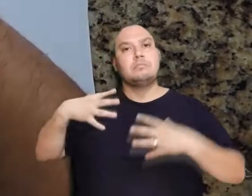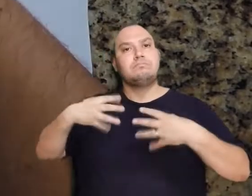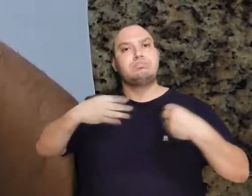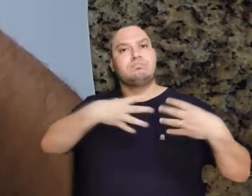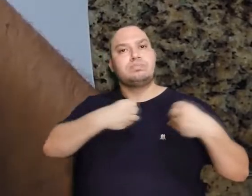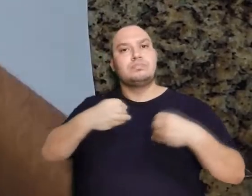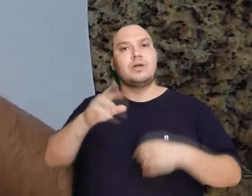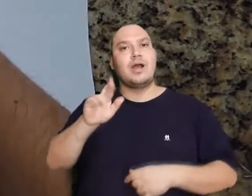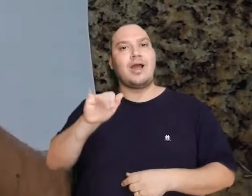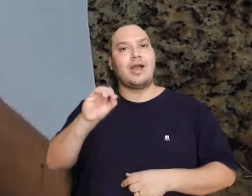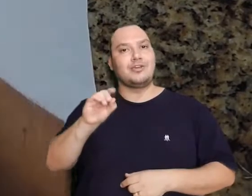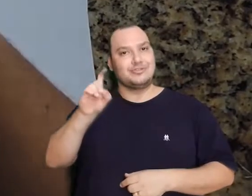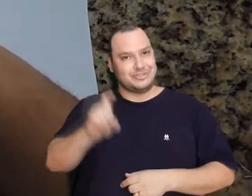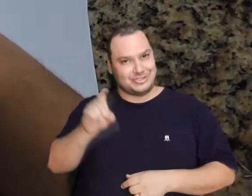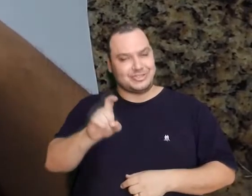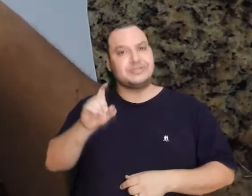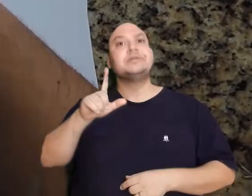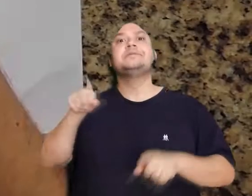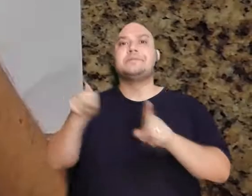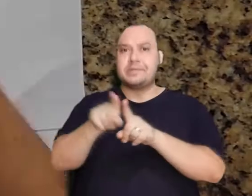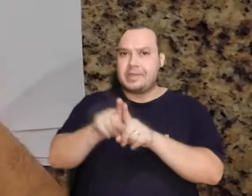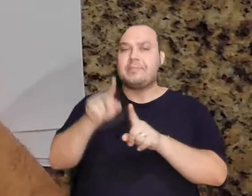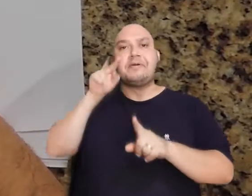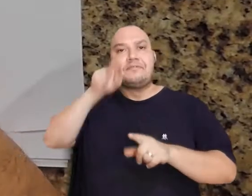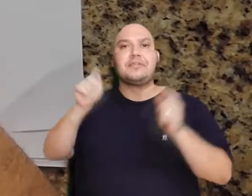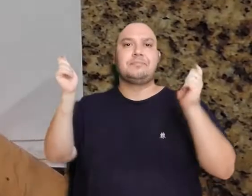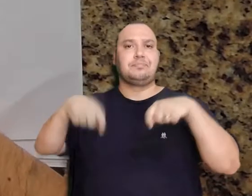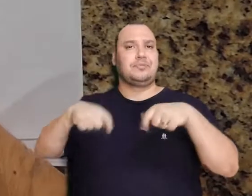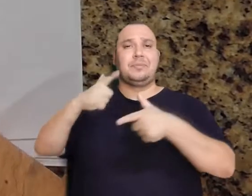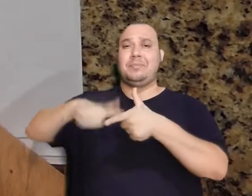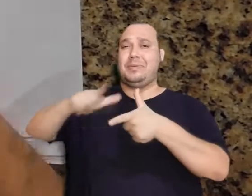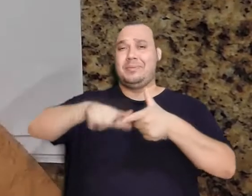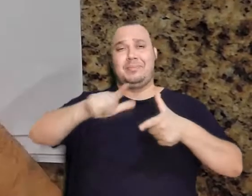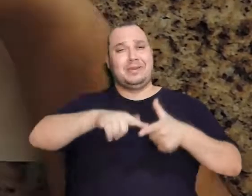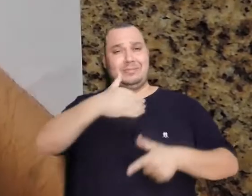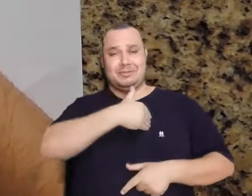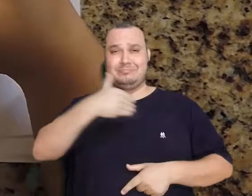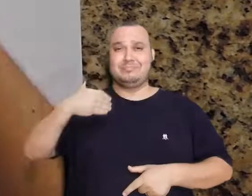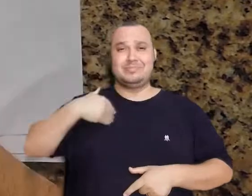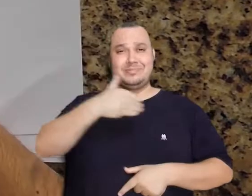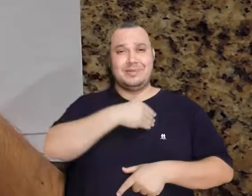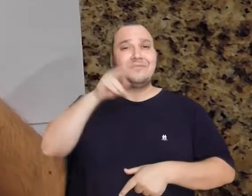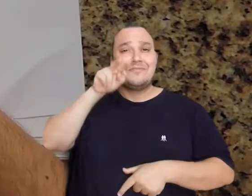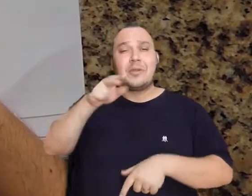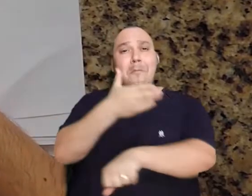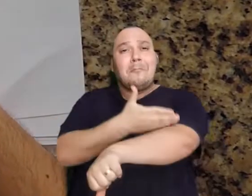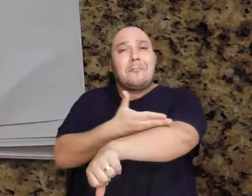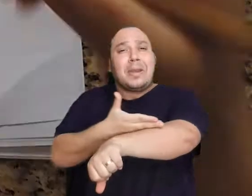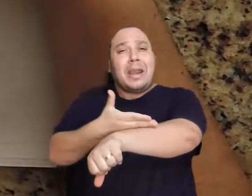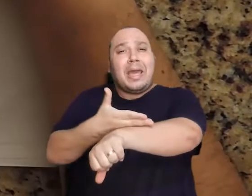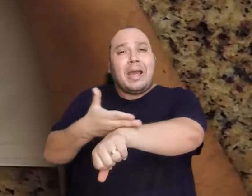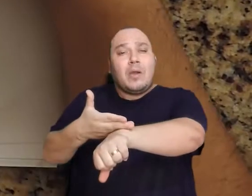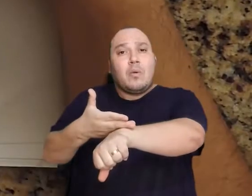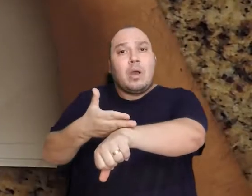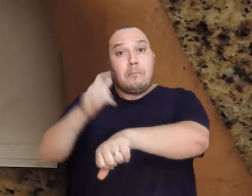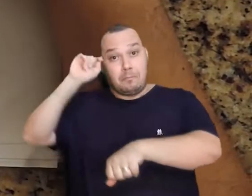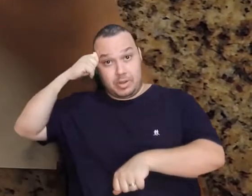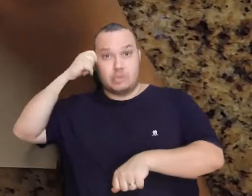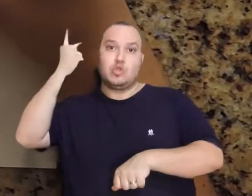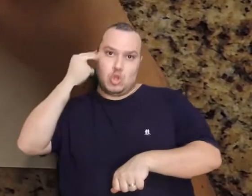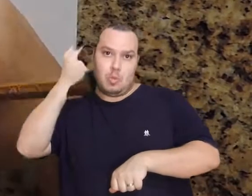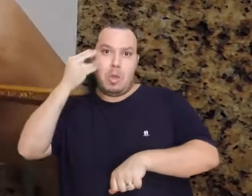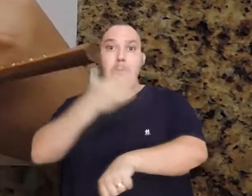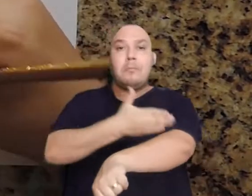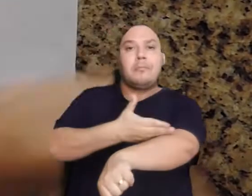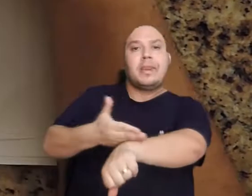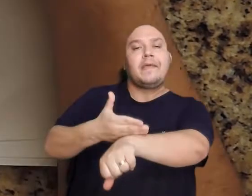No raio-x, também é possível ver essa devastação do tecido pulmonar. Ela aparece em branco nas áreas em que deveria estar